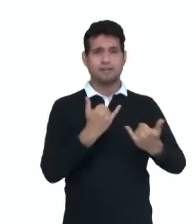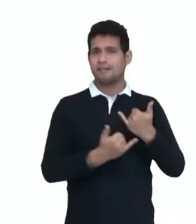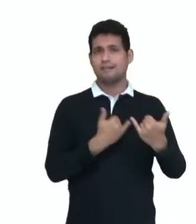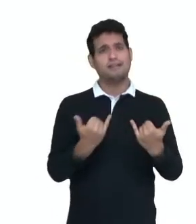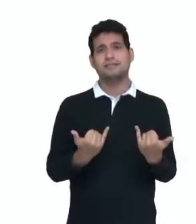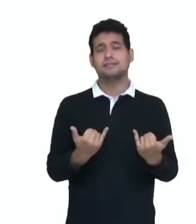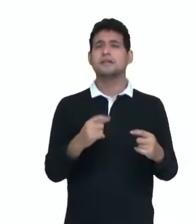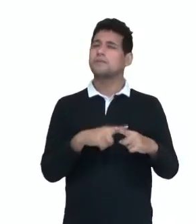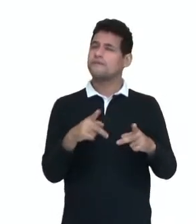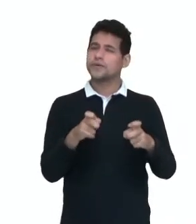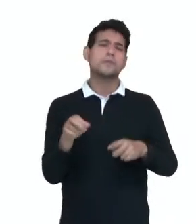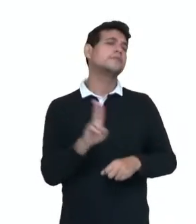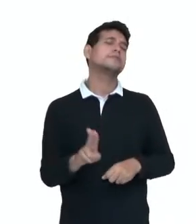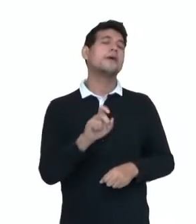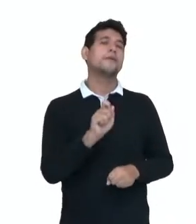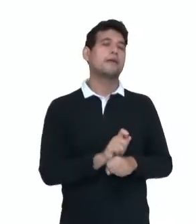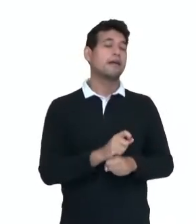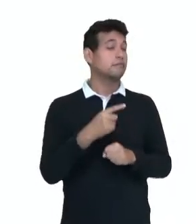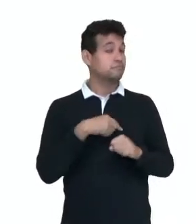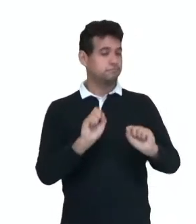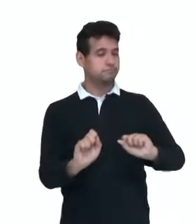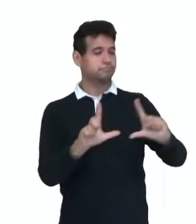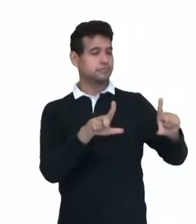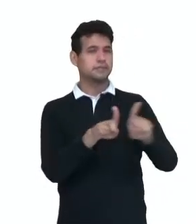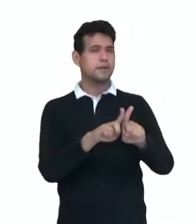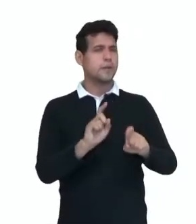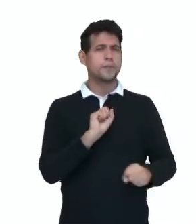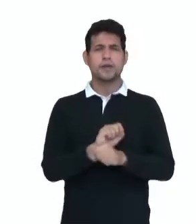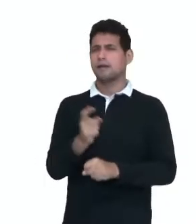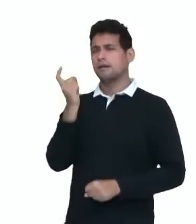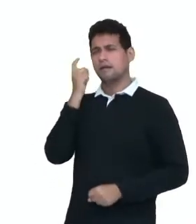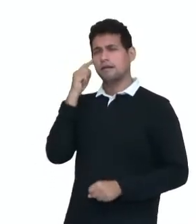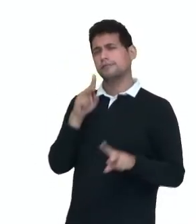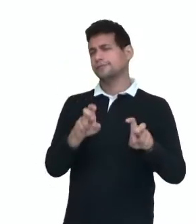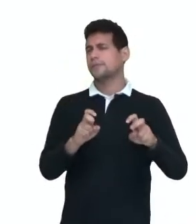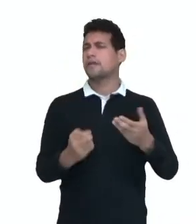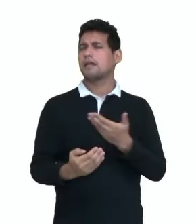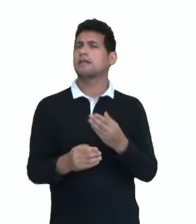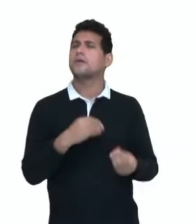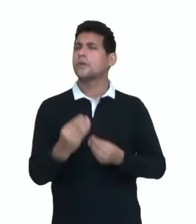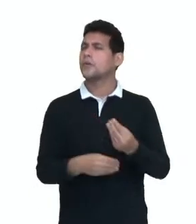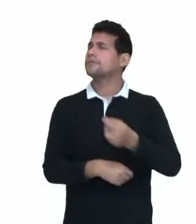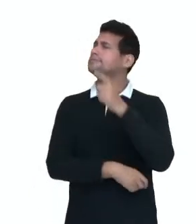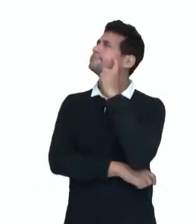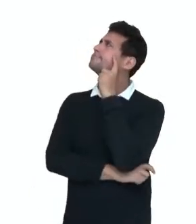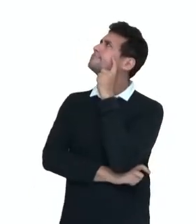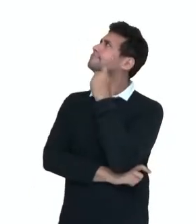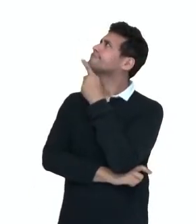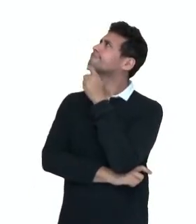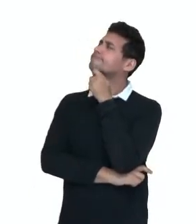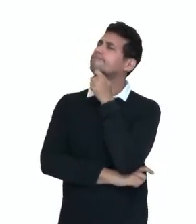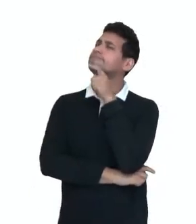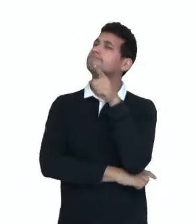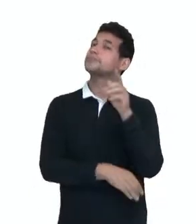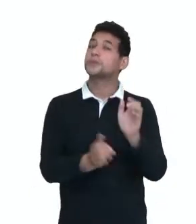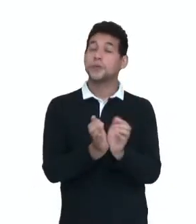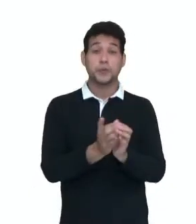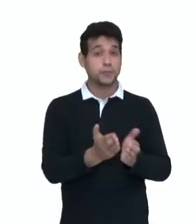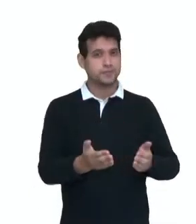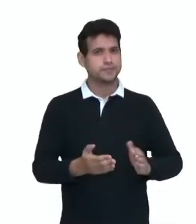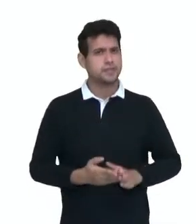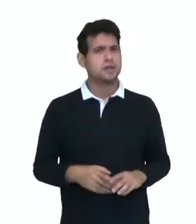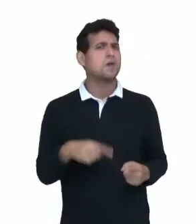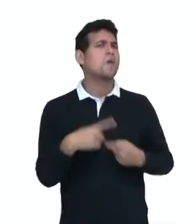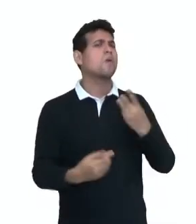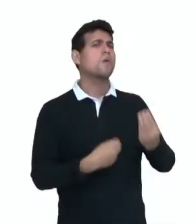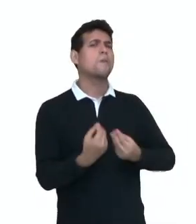ele. Vamos utilizar então dessa imagem e pensar um pouquinho sobre ela? Propõe uma sadia discussão aí com a tua turma, né? Qual